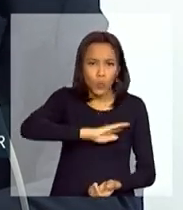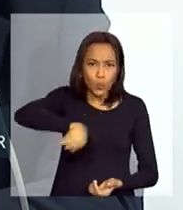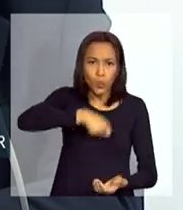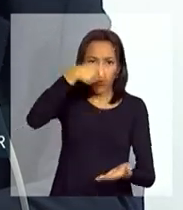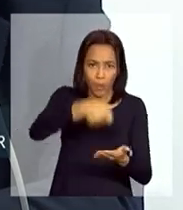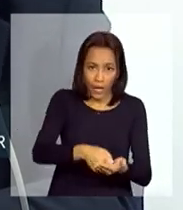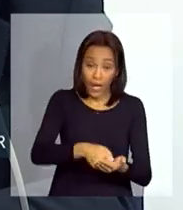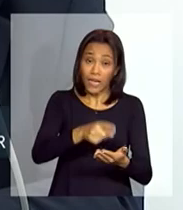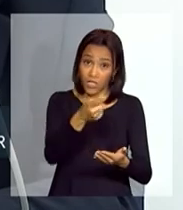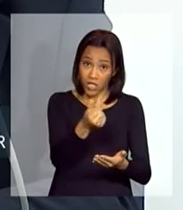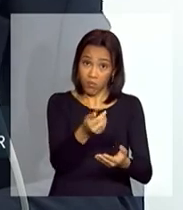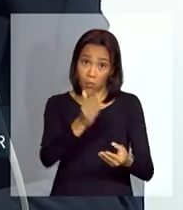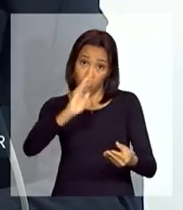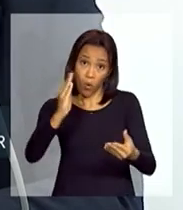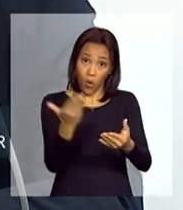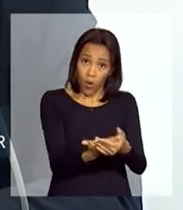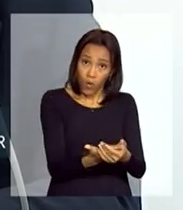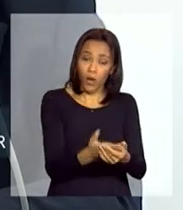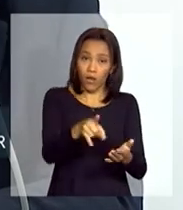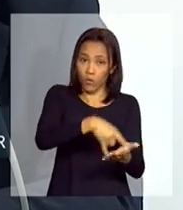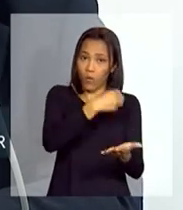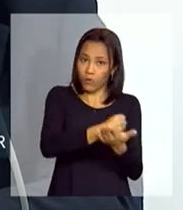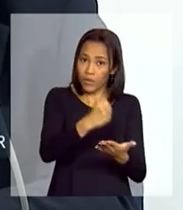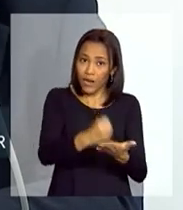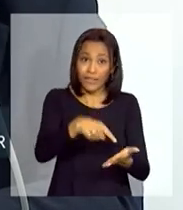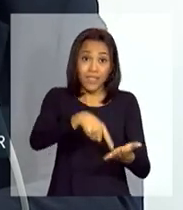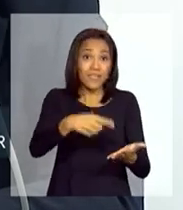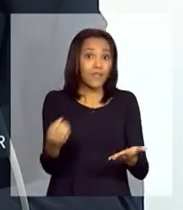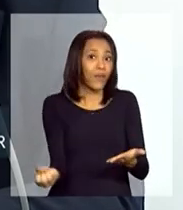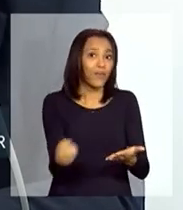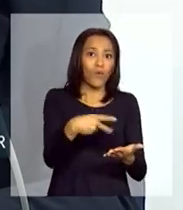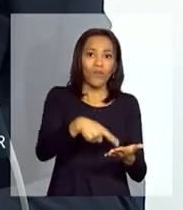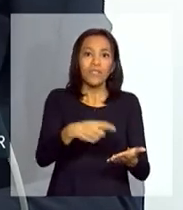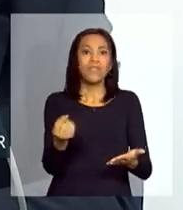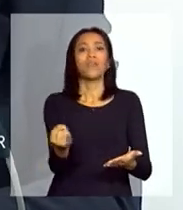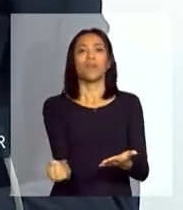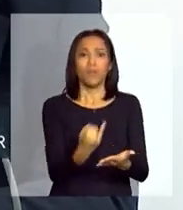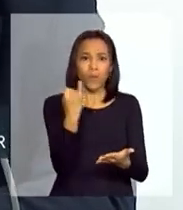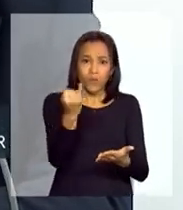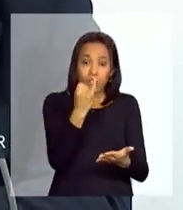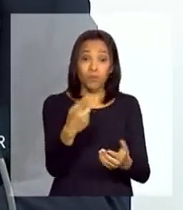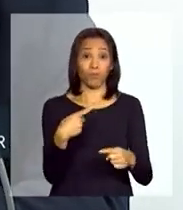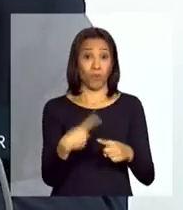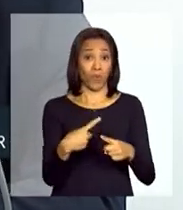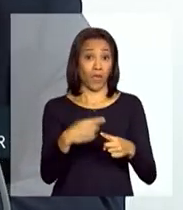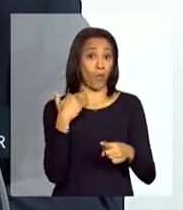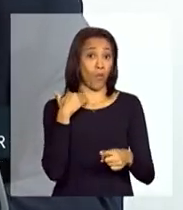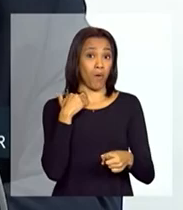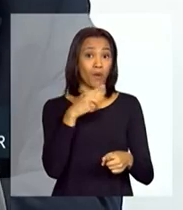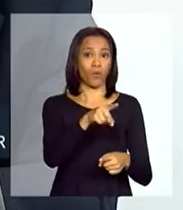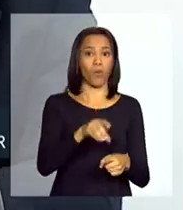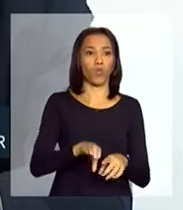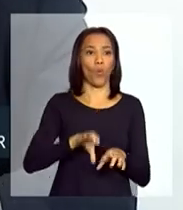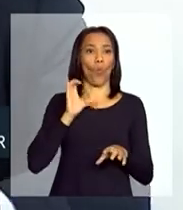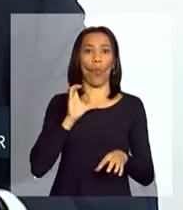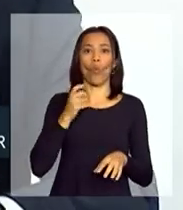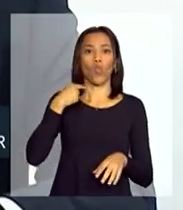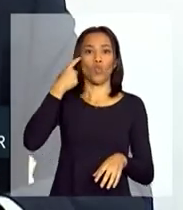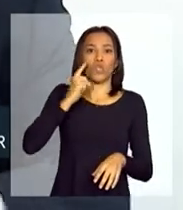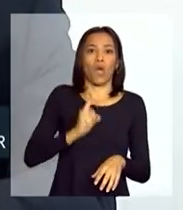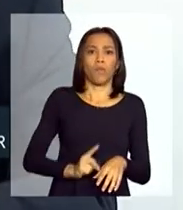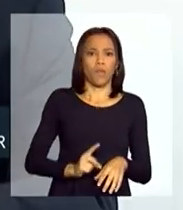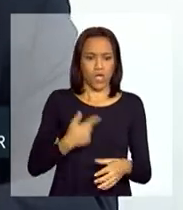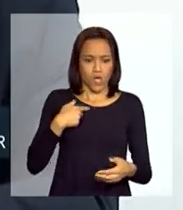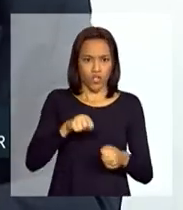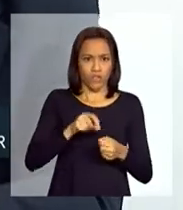no contrato você ganhou um fato novo muito relevante você criou a condição de que o banco não pode mais se exibir e falar o seguinte não não sabia